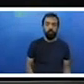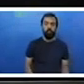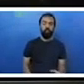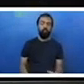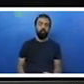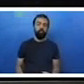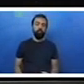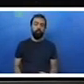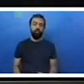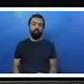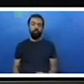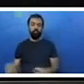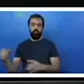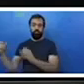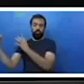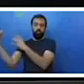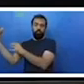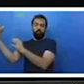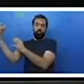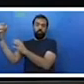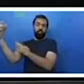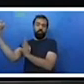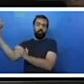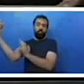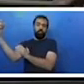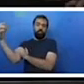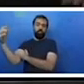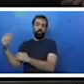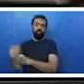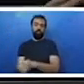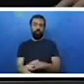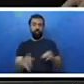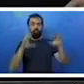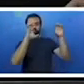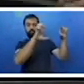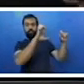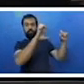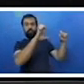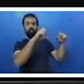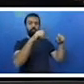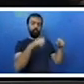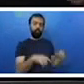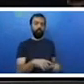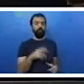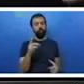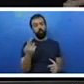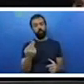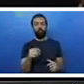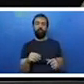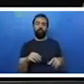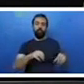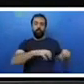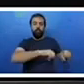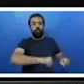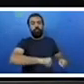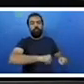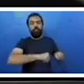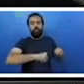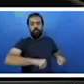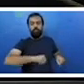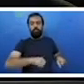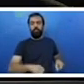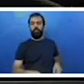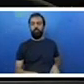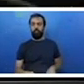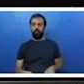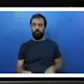possível. Força muscular, segurar os objetos. Você precisa de força para segurar no corrimão, na borda da parede. Então você precisa dessa força